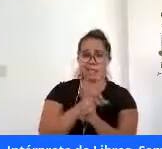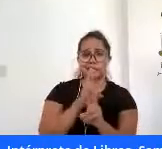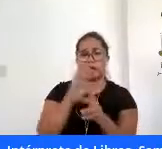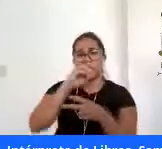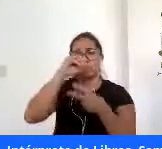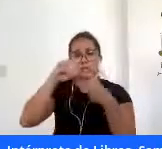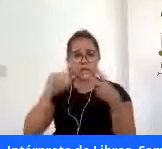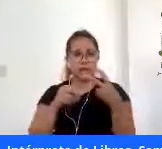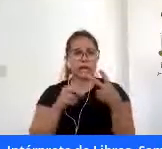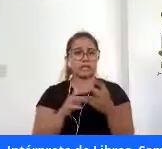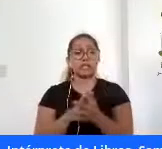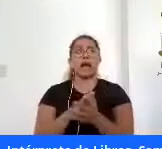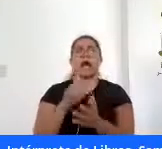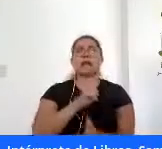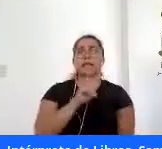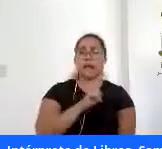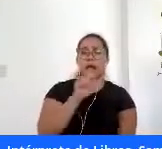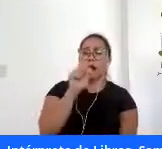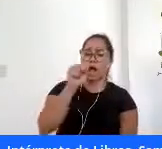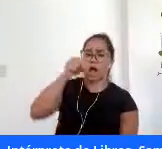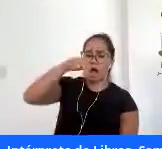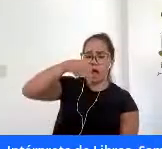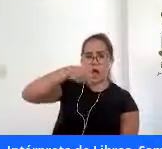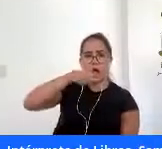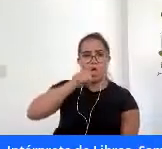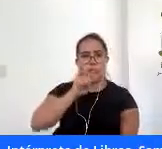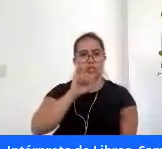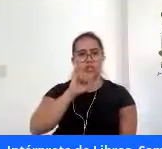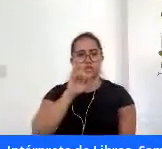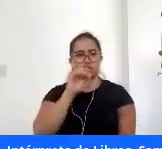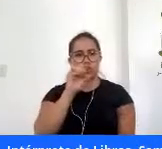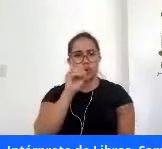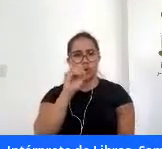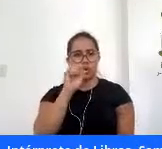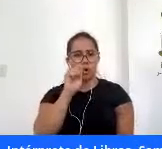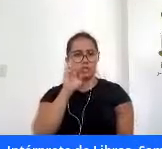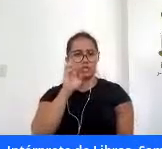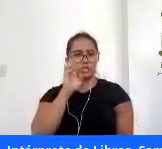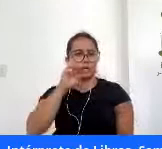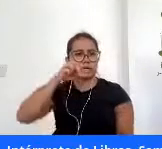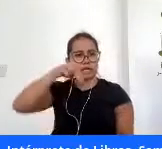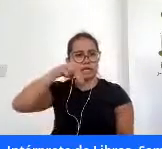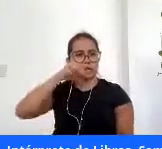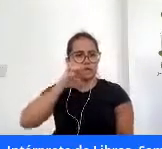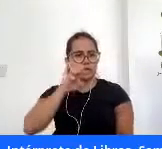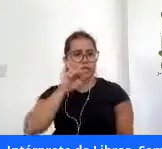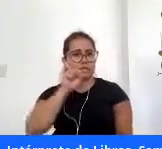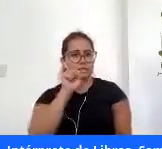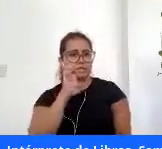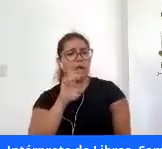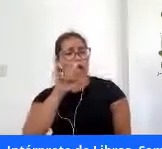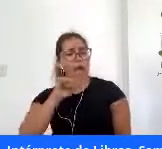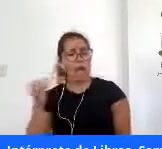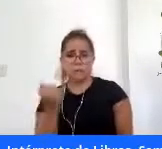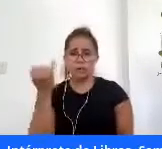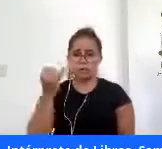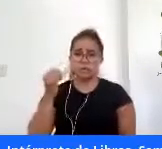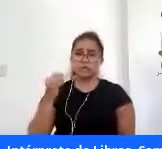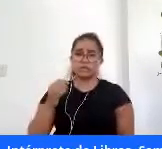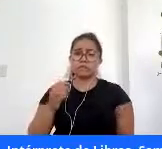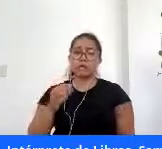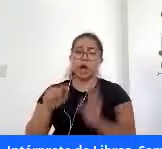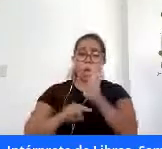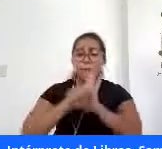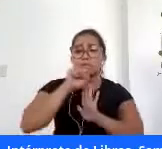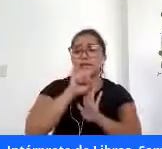da angiogênese, seria a formação de novos vasos sanguíneos no cérebro. Isso é muito importante para aumentar o fluxo de oxigênio no